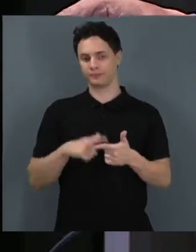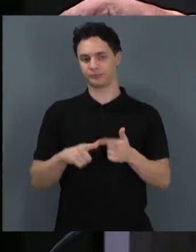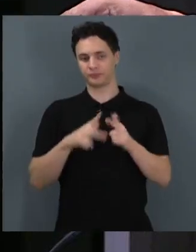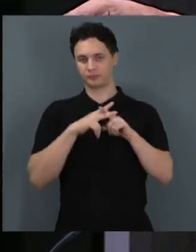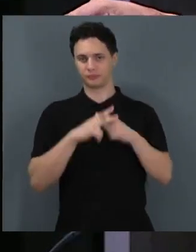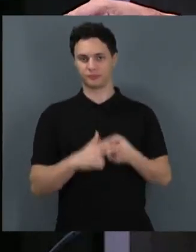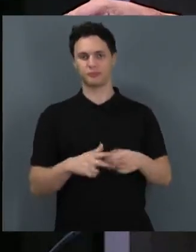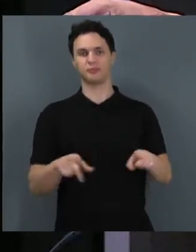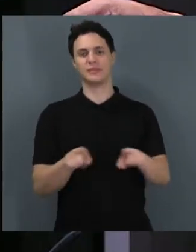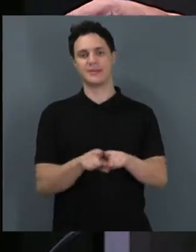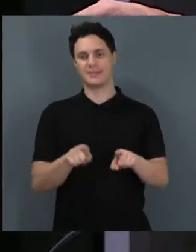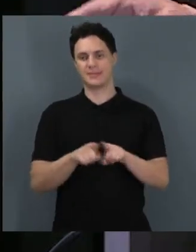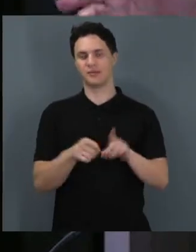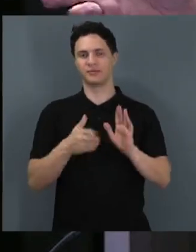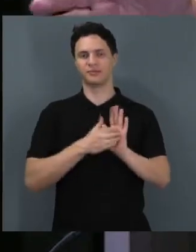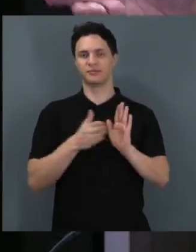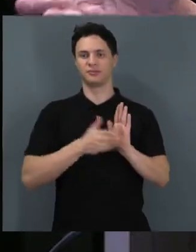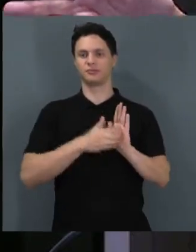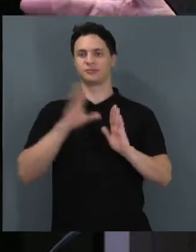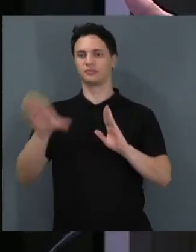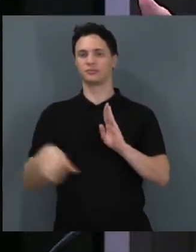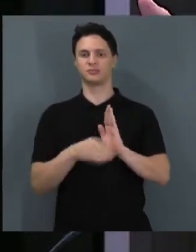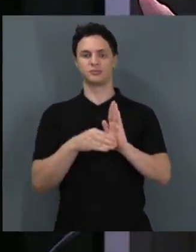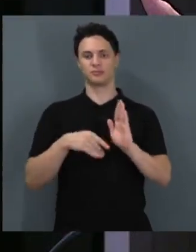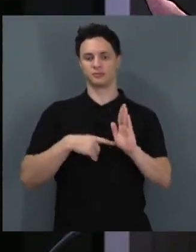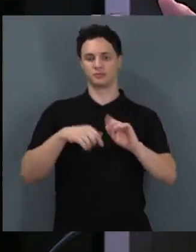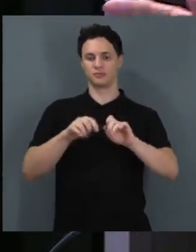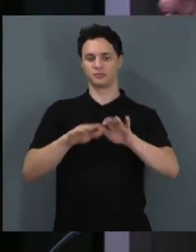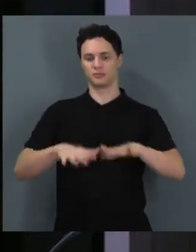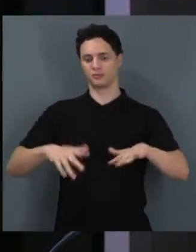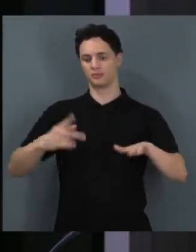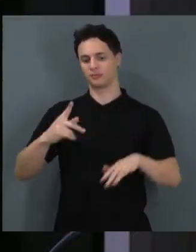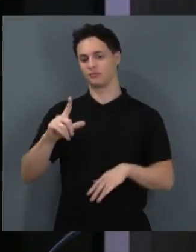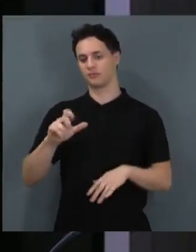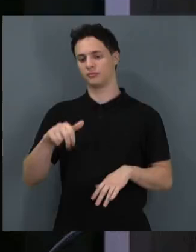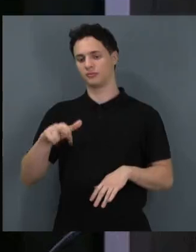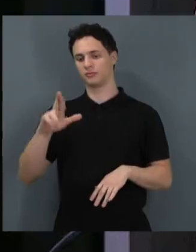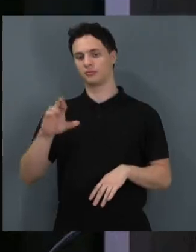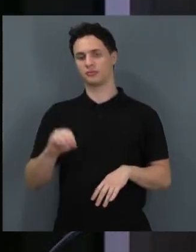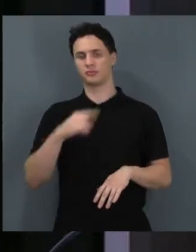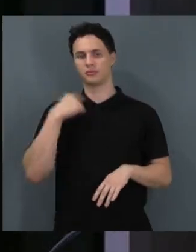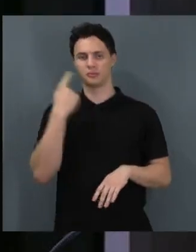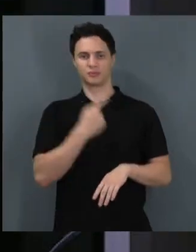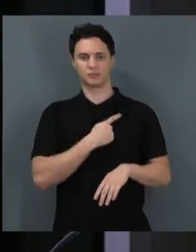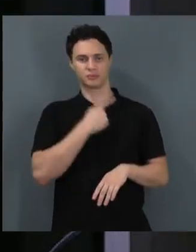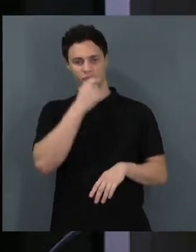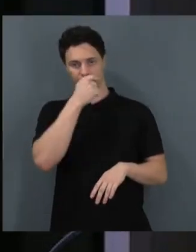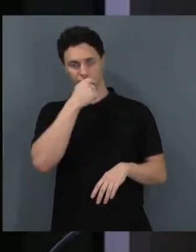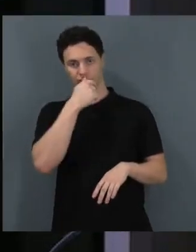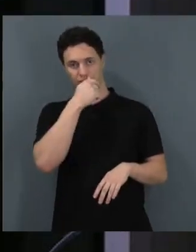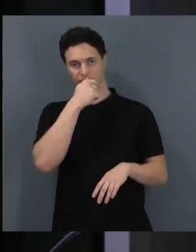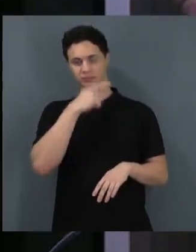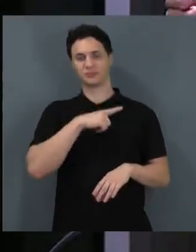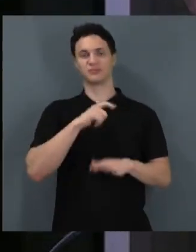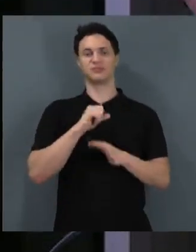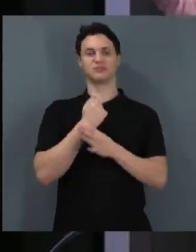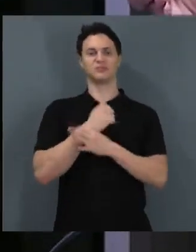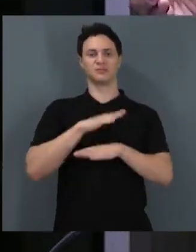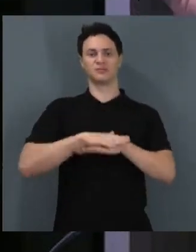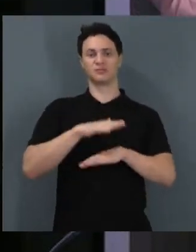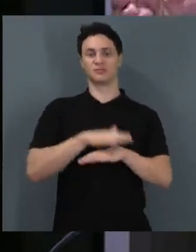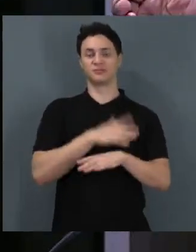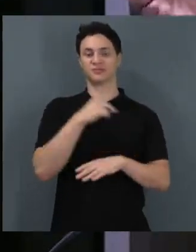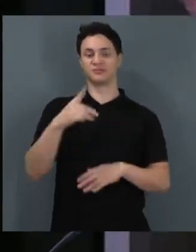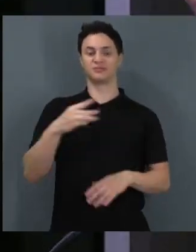nós vamos propor uma emenda de plenário aqui, onde nós nos resguardamos na fala do próprio